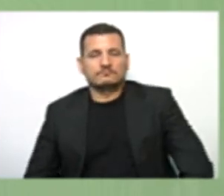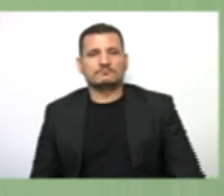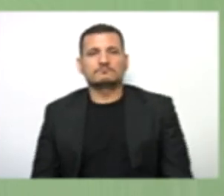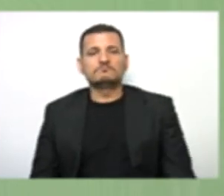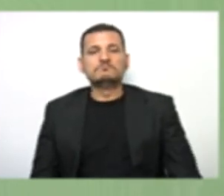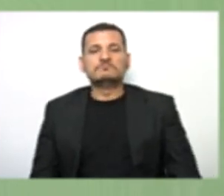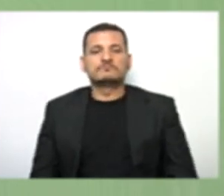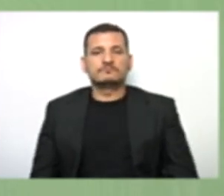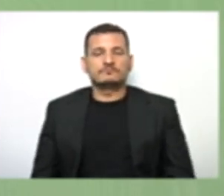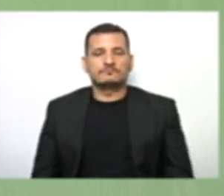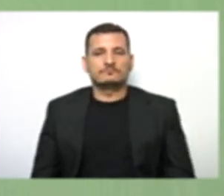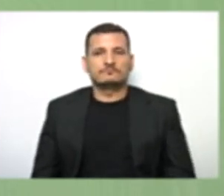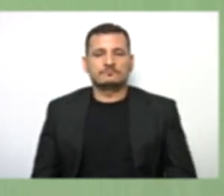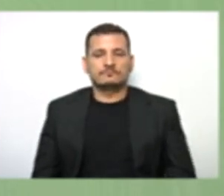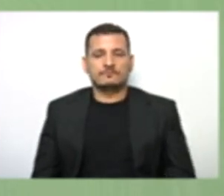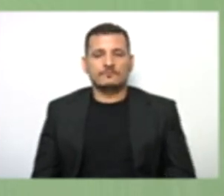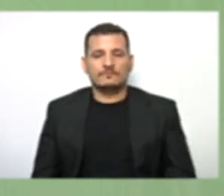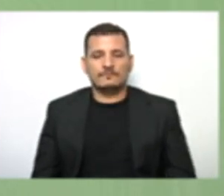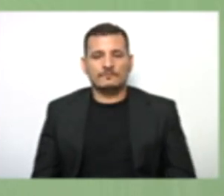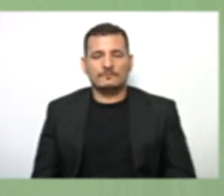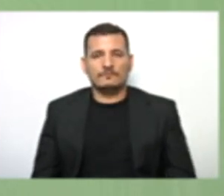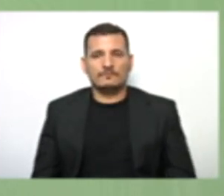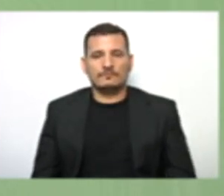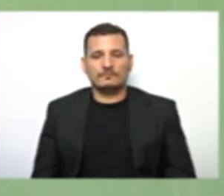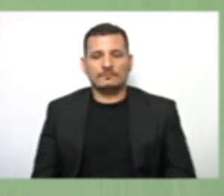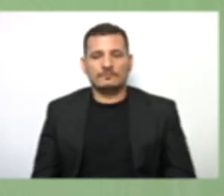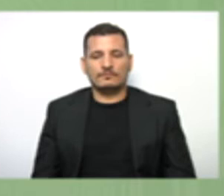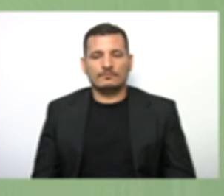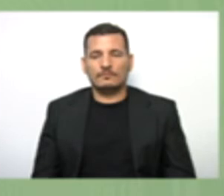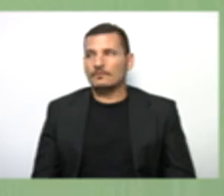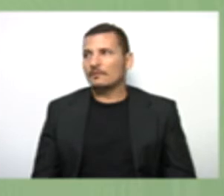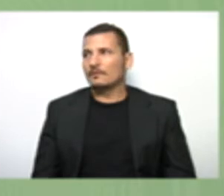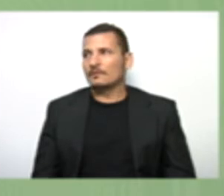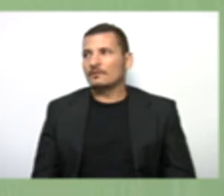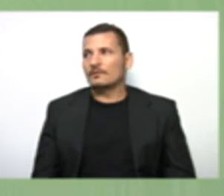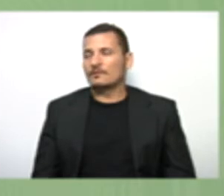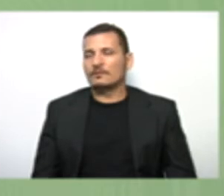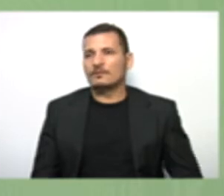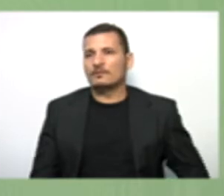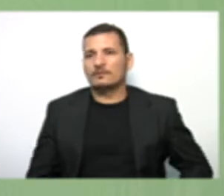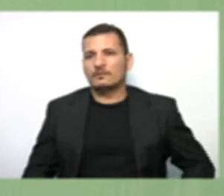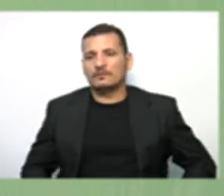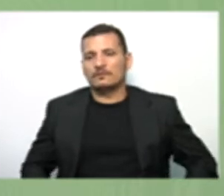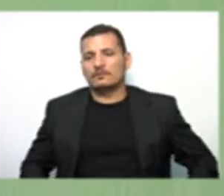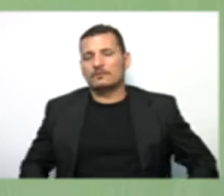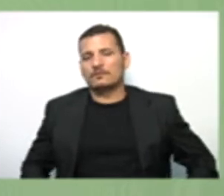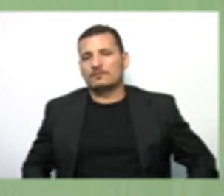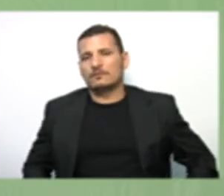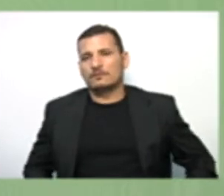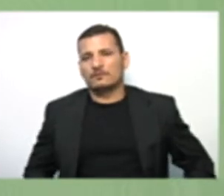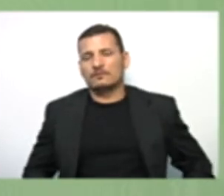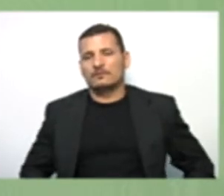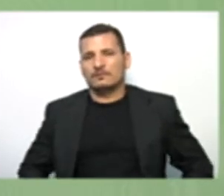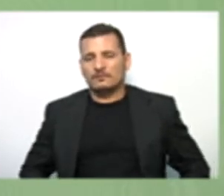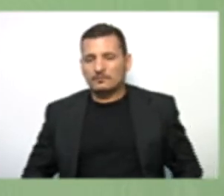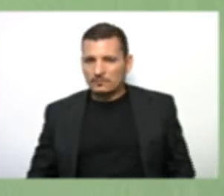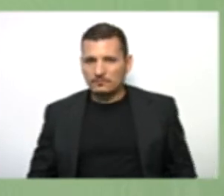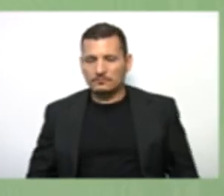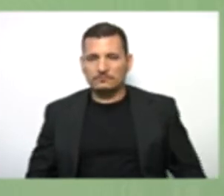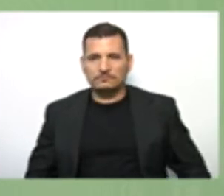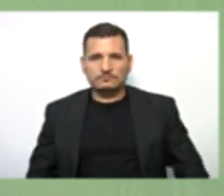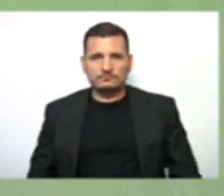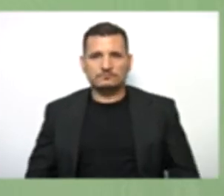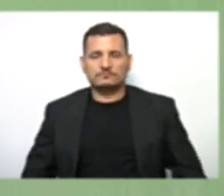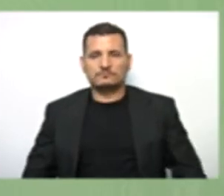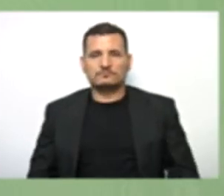as respostas. Não, mas tranquilo. Pega da anotação ali da folhinha, do caderno e alinha aí, caso que tenha